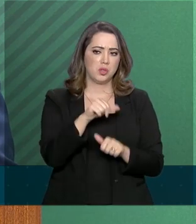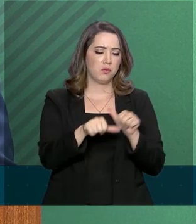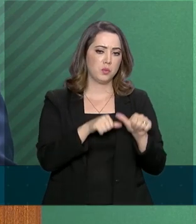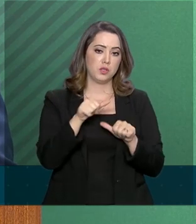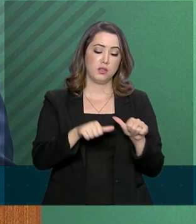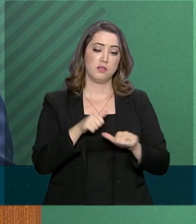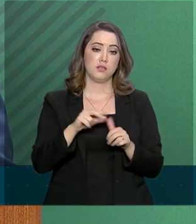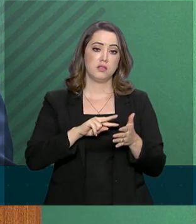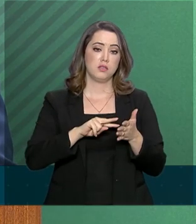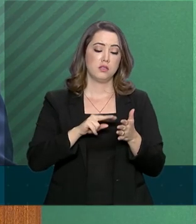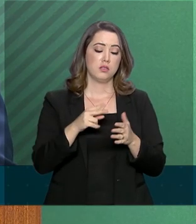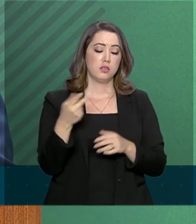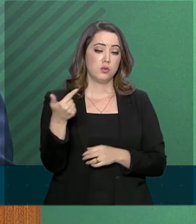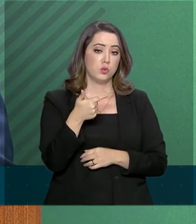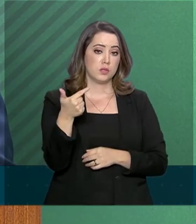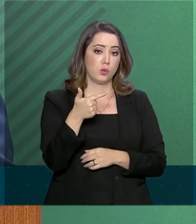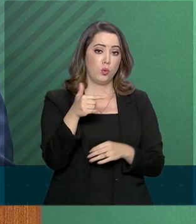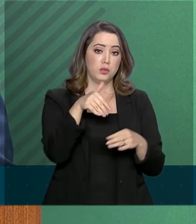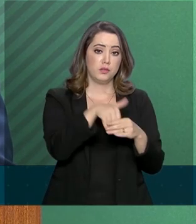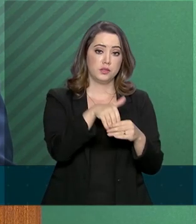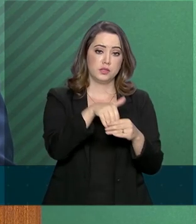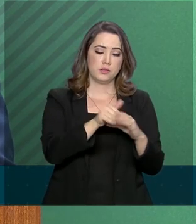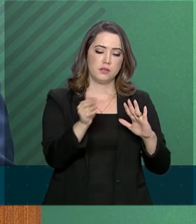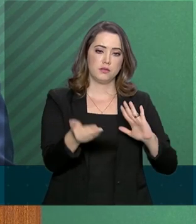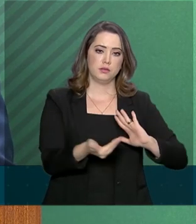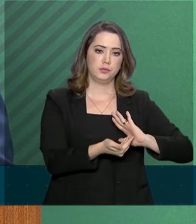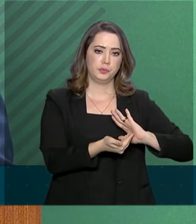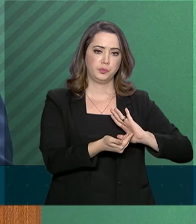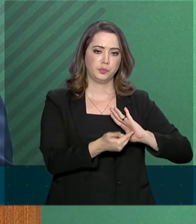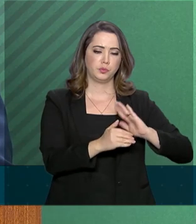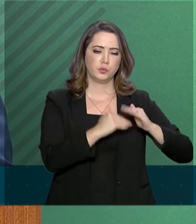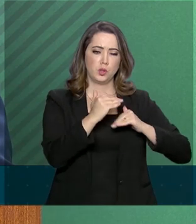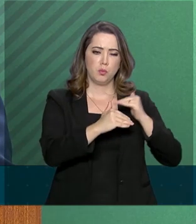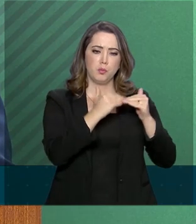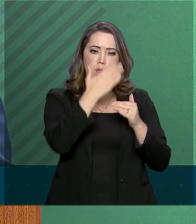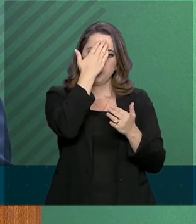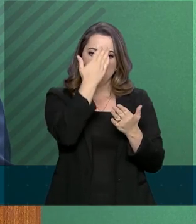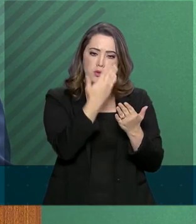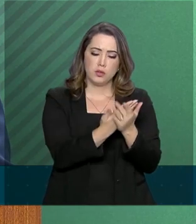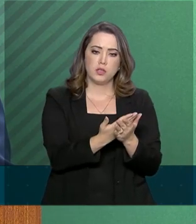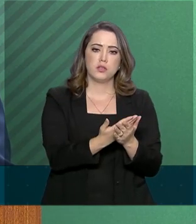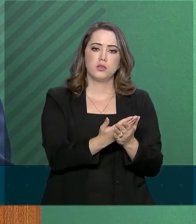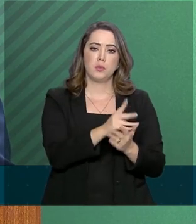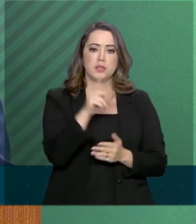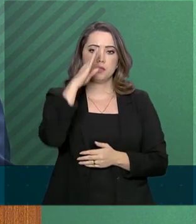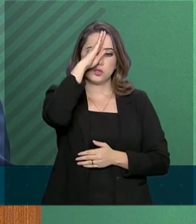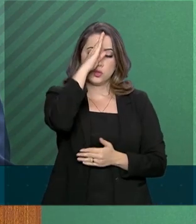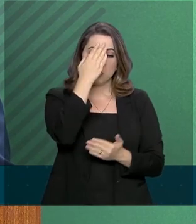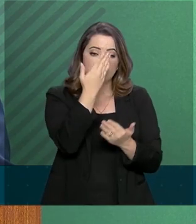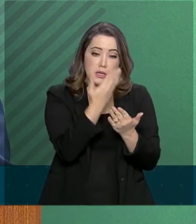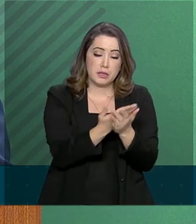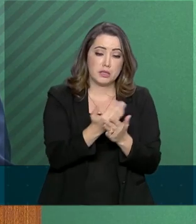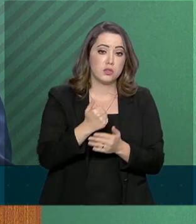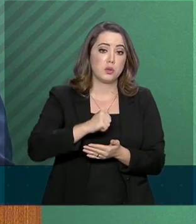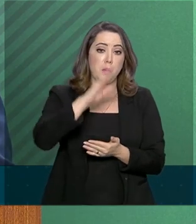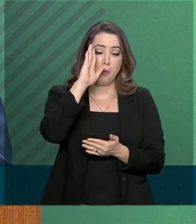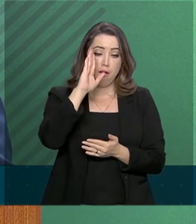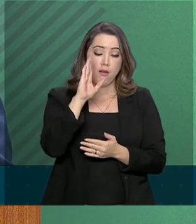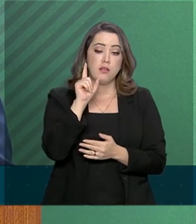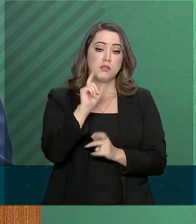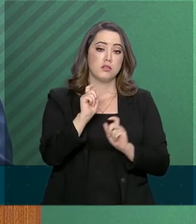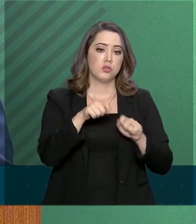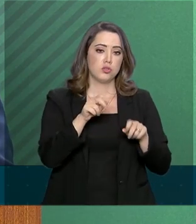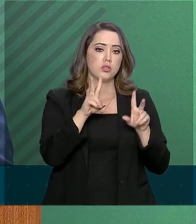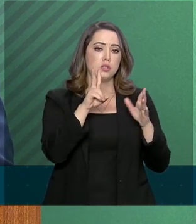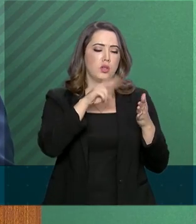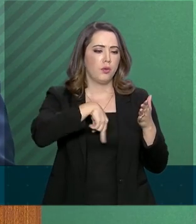no segundo turno de votação na câmara aumentou a confiança do presidente e da equipe econômica de que